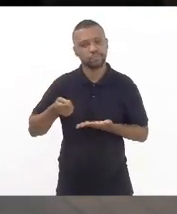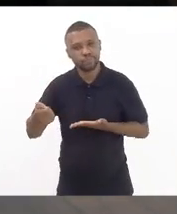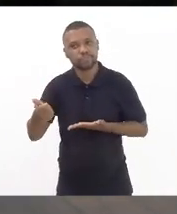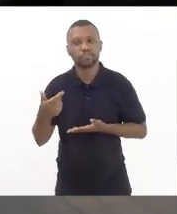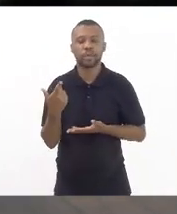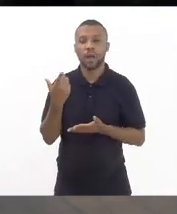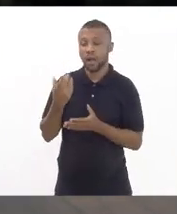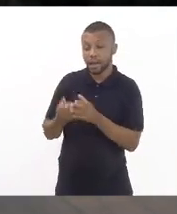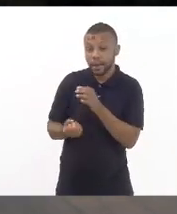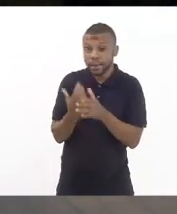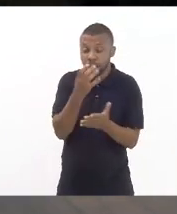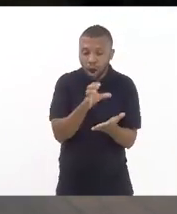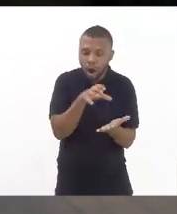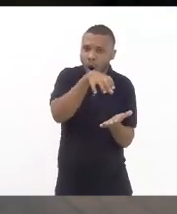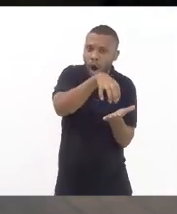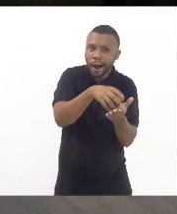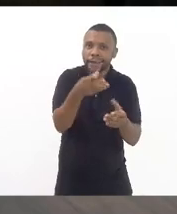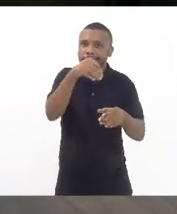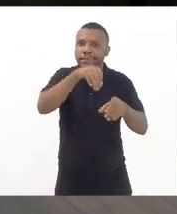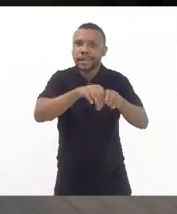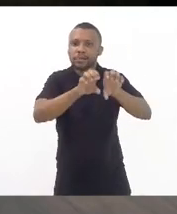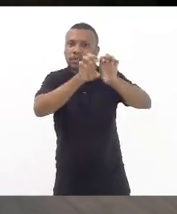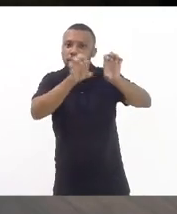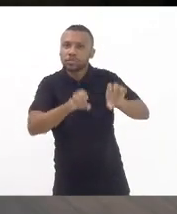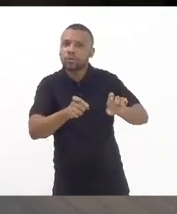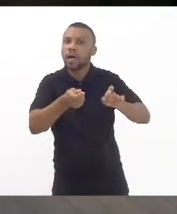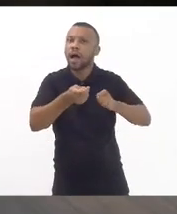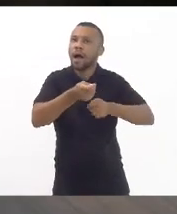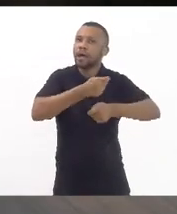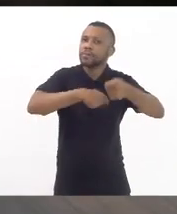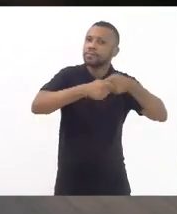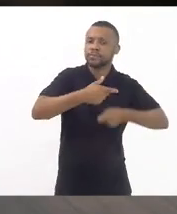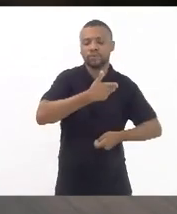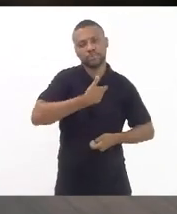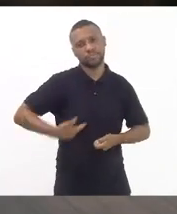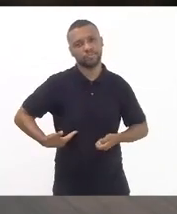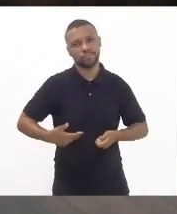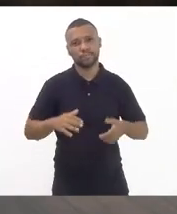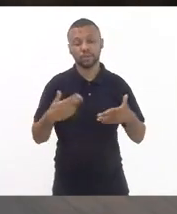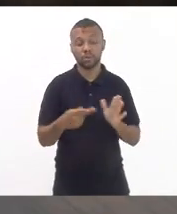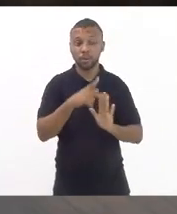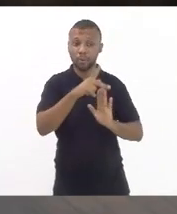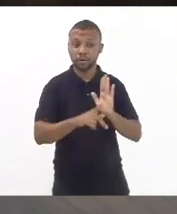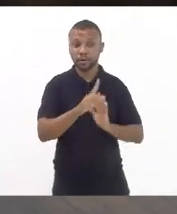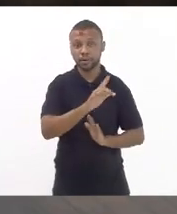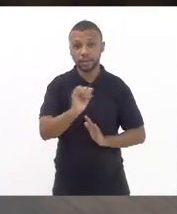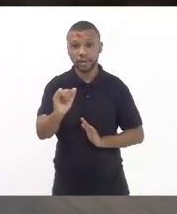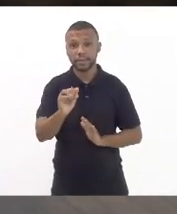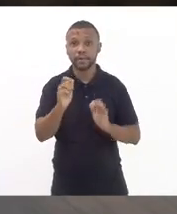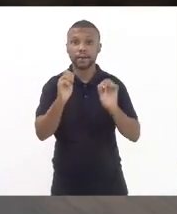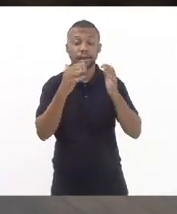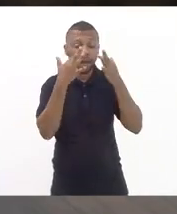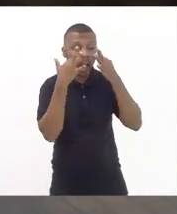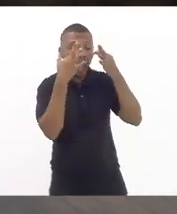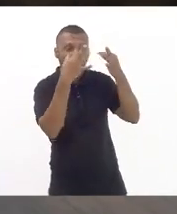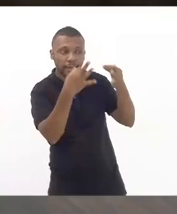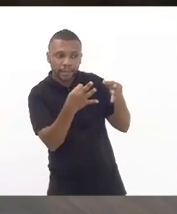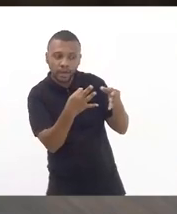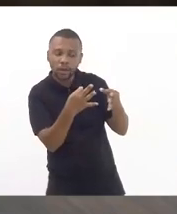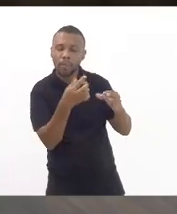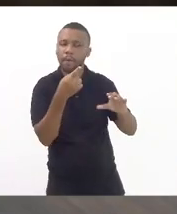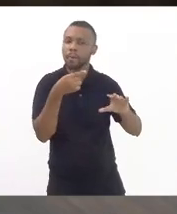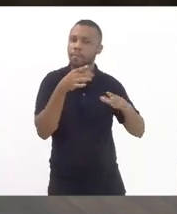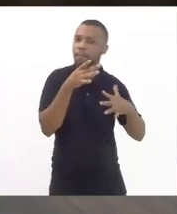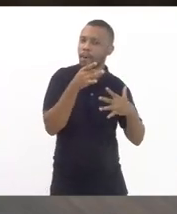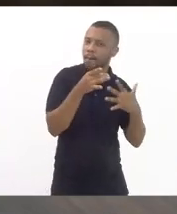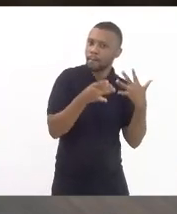estrutura administrativa do Estado. Ou seja, são projetos que carecem uma maior atenção. O senhor